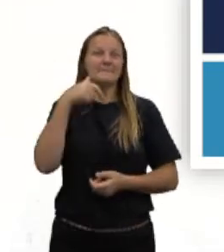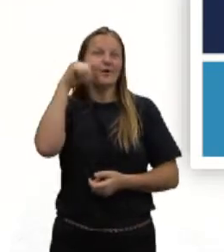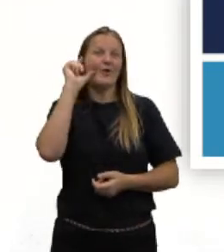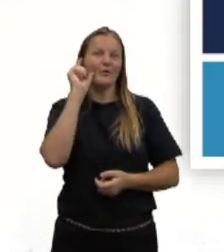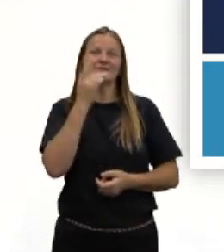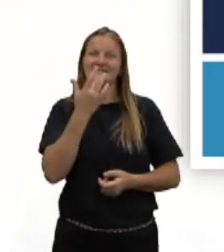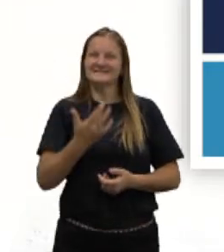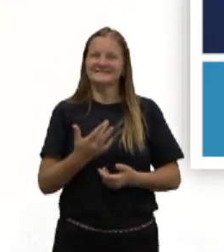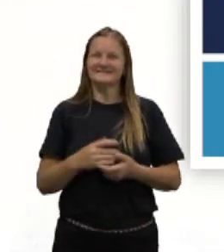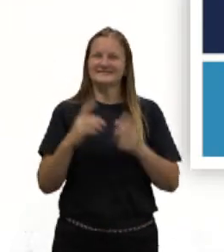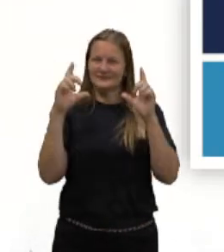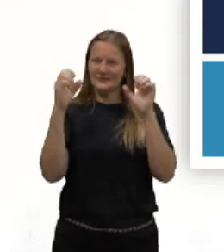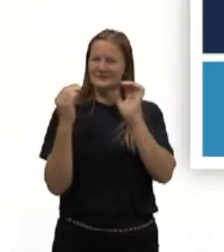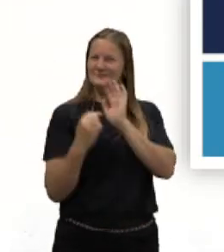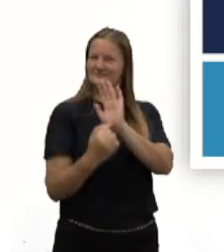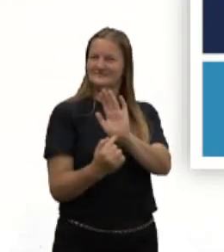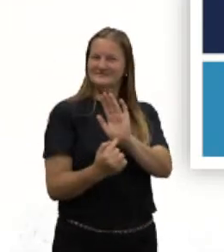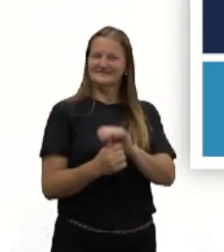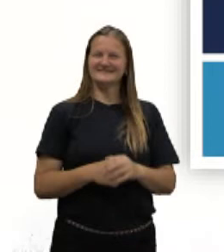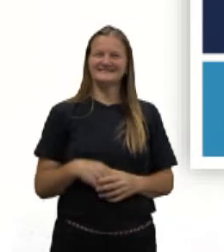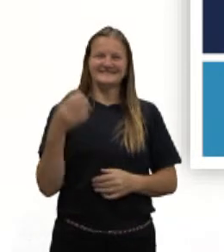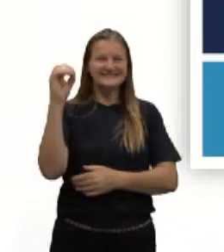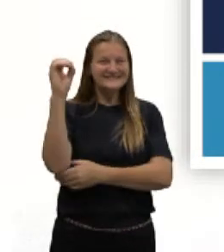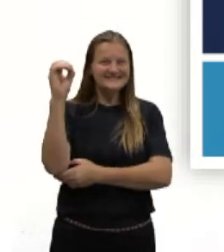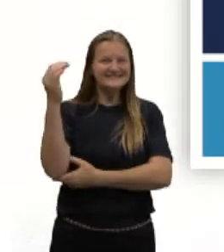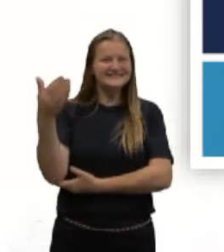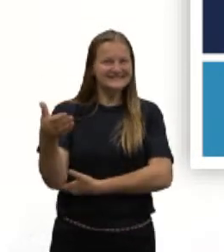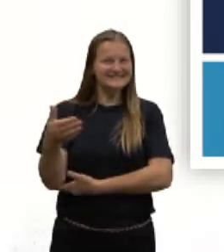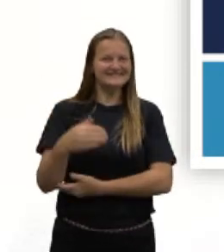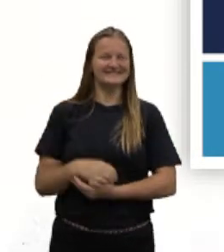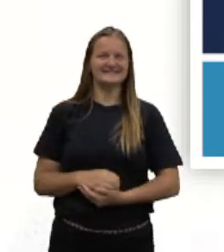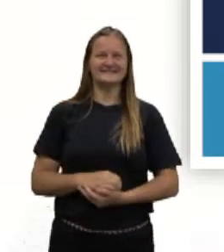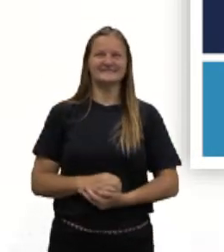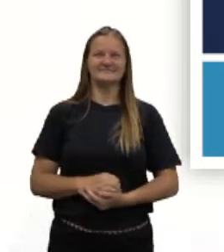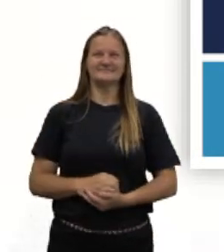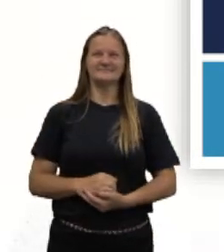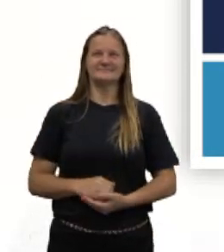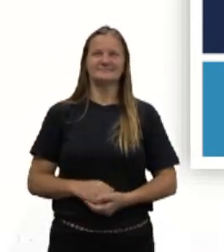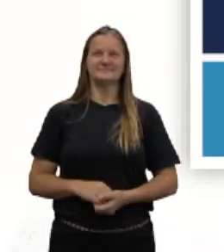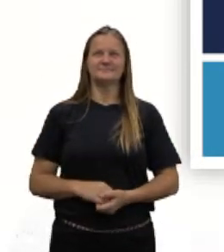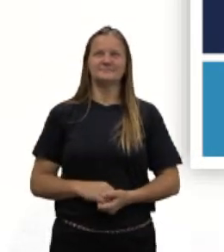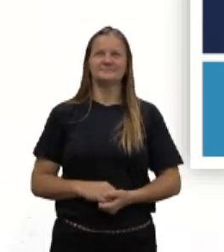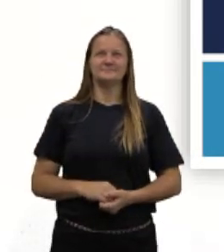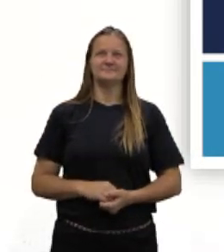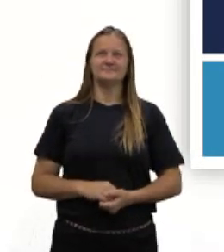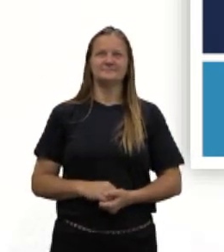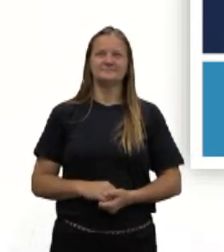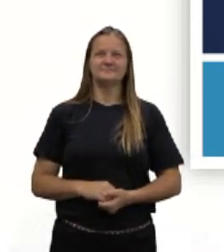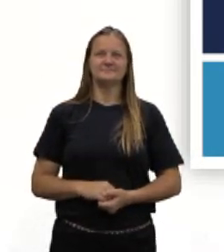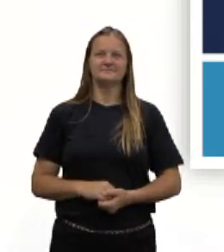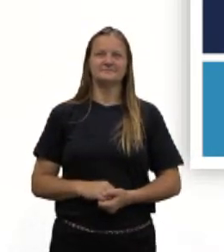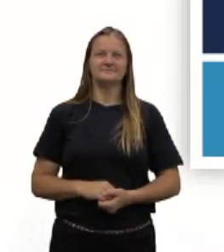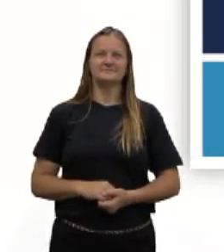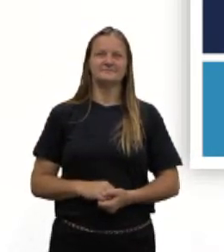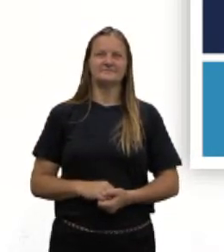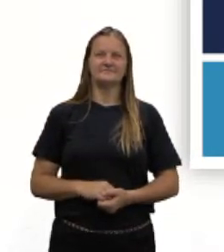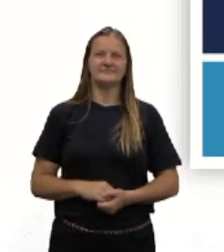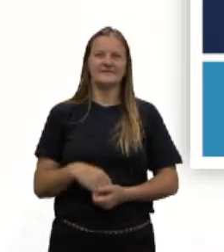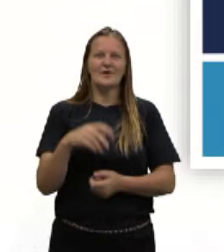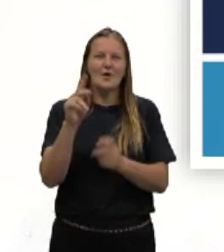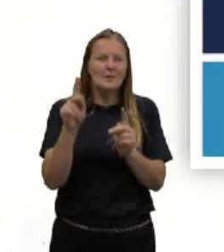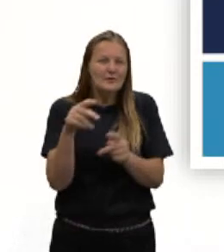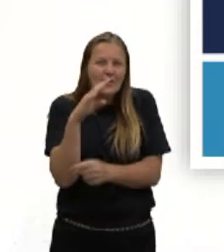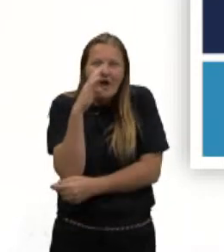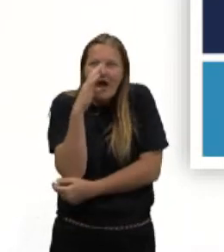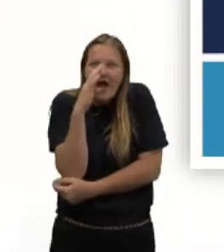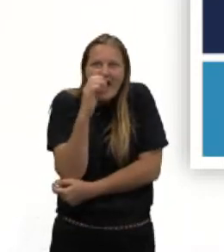à tarde. Tá? Então, eu já trouxe uma foto aqui que os fotógrafos aqui do estúdio vão ficar com inveja